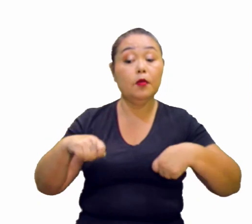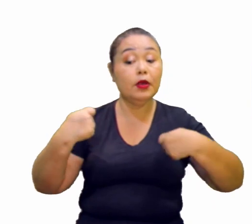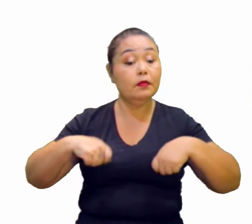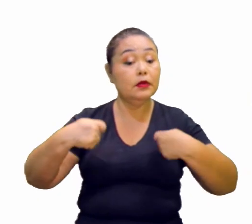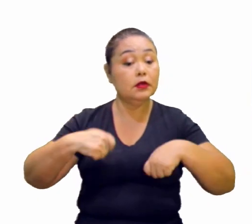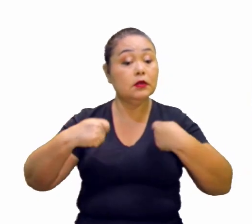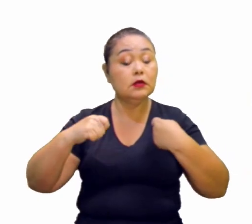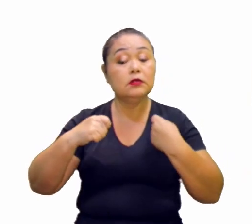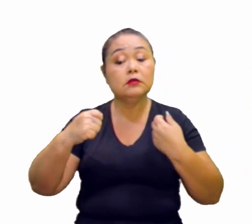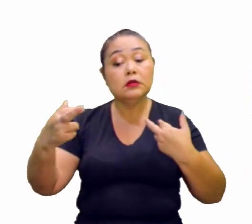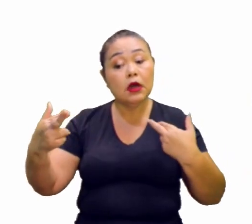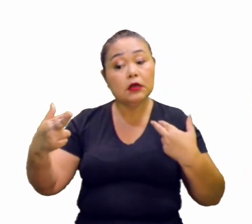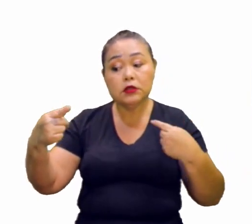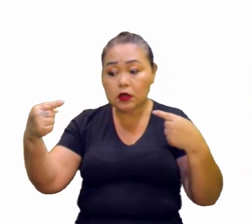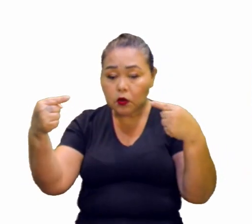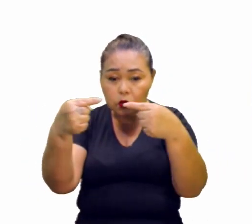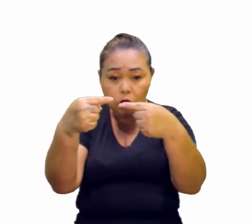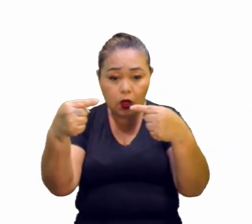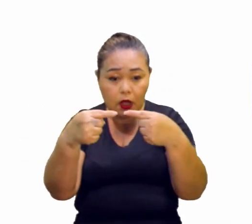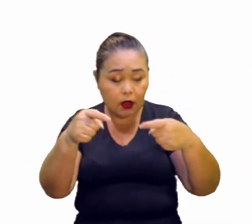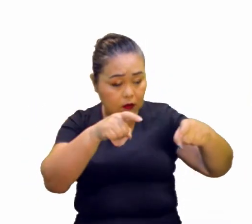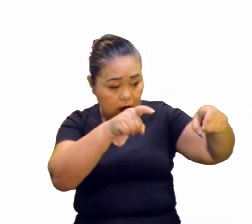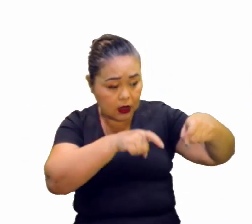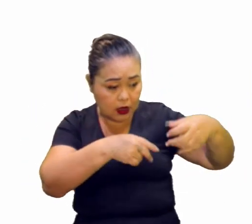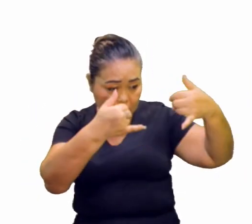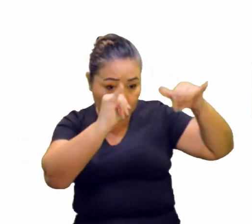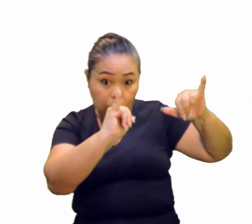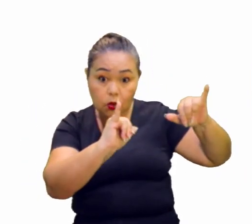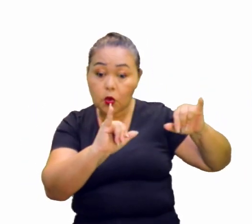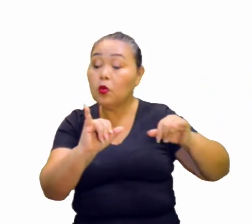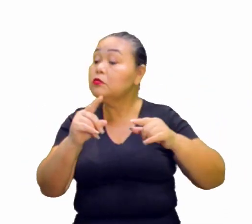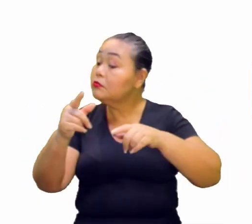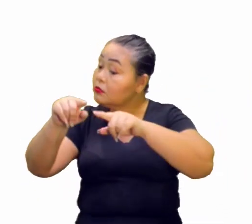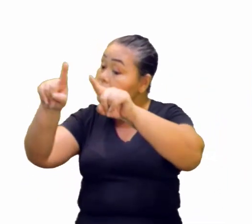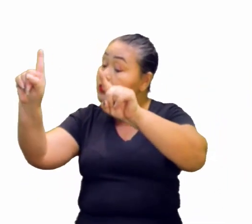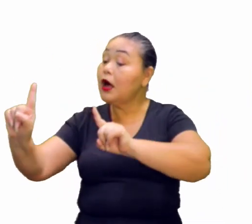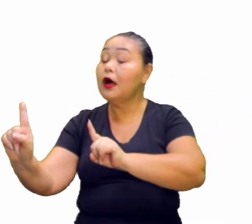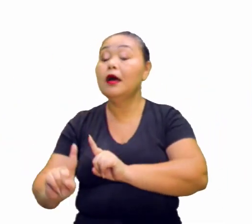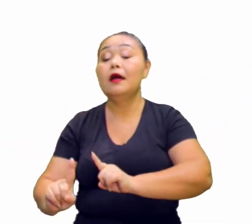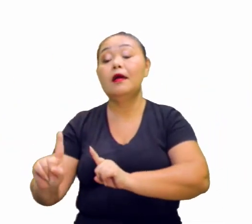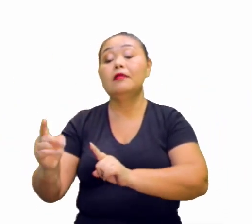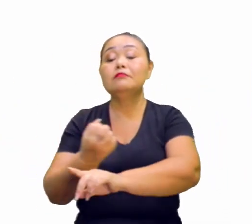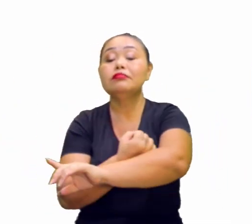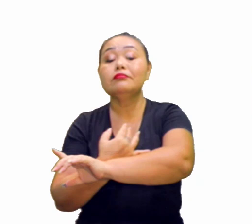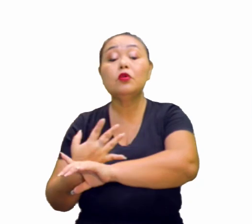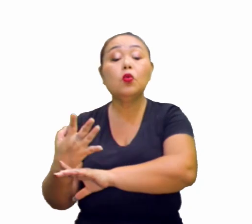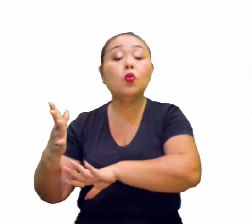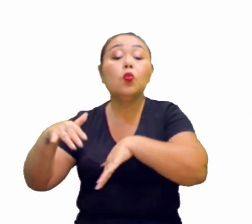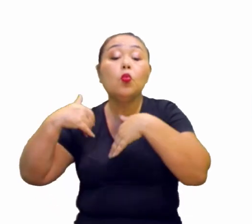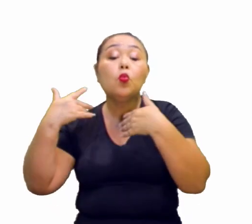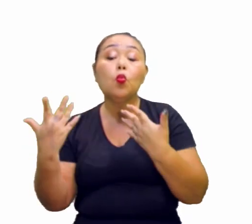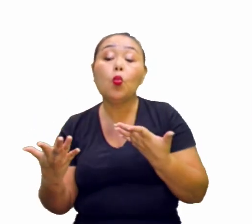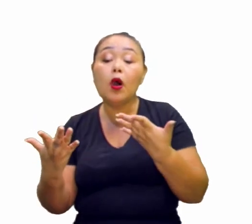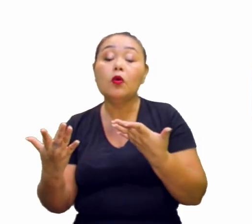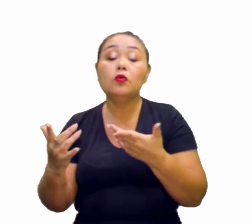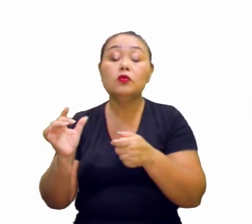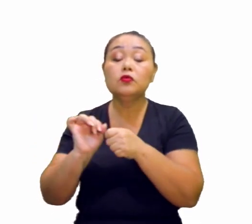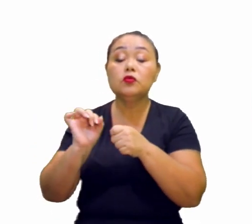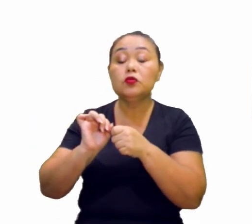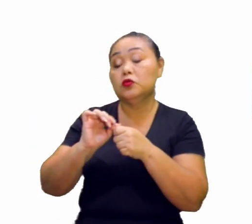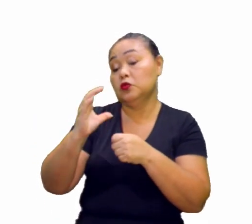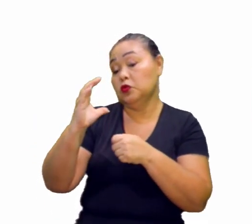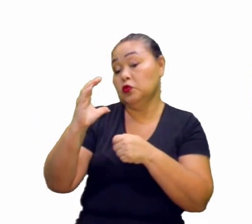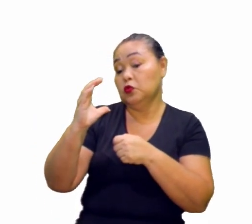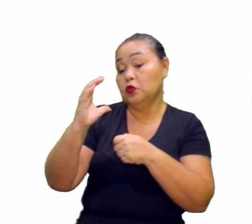necessidade de associar a produção agropecuária com os serviços ambientais. Que tipo de serviços ambientais esses vegetais podem